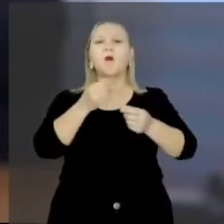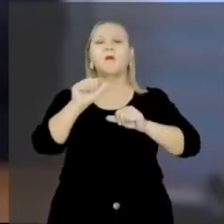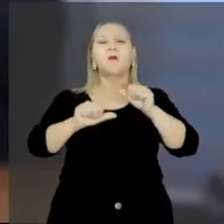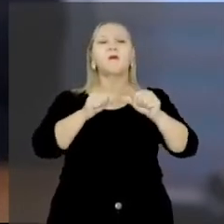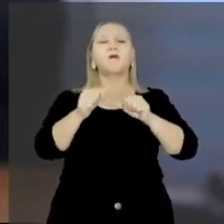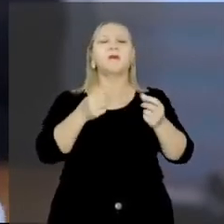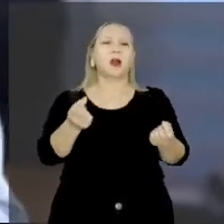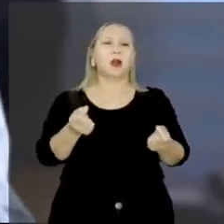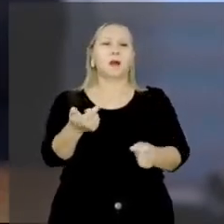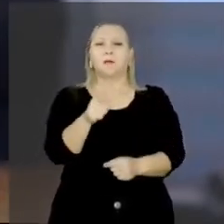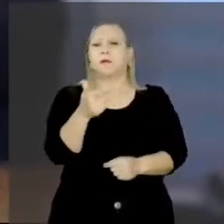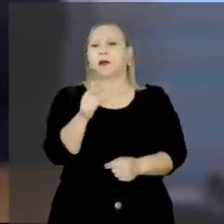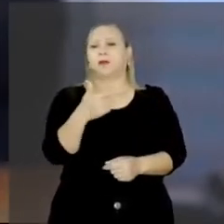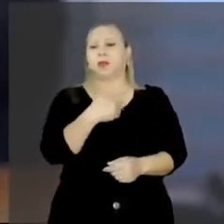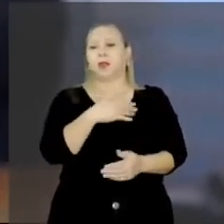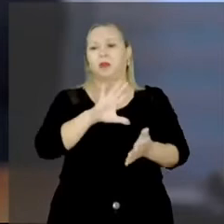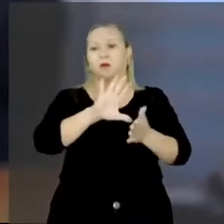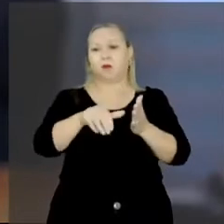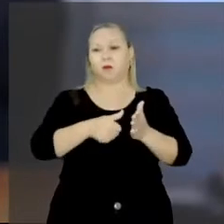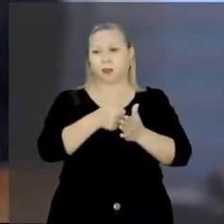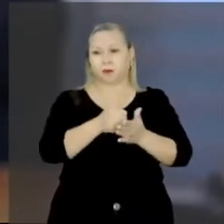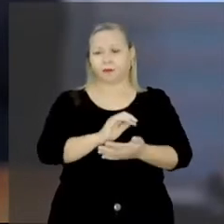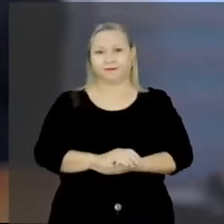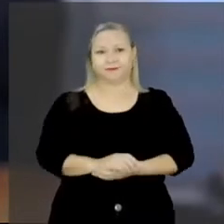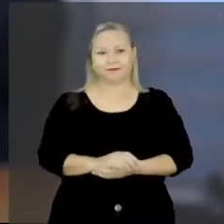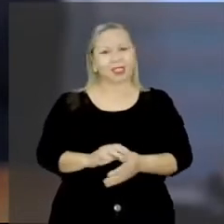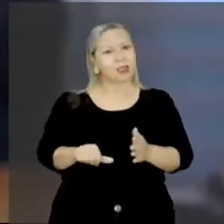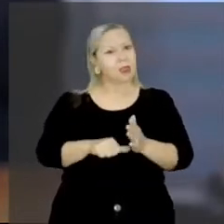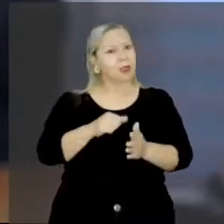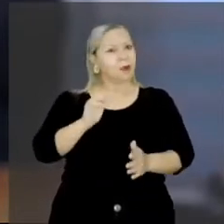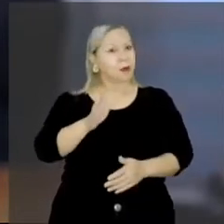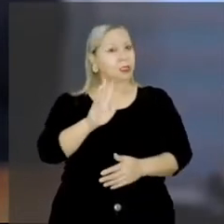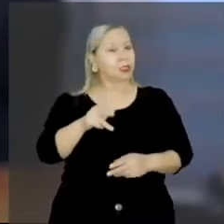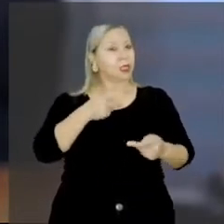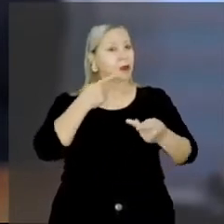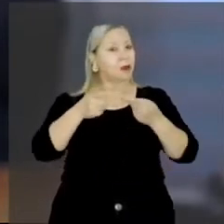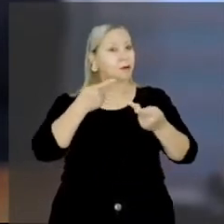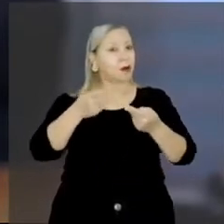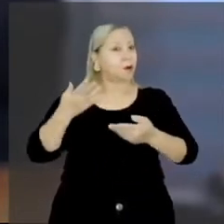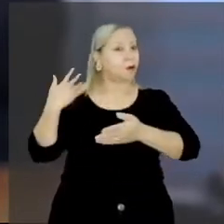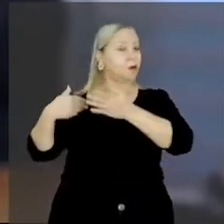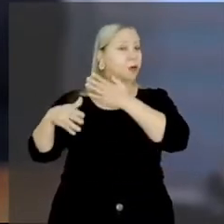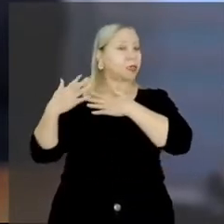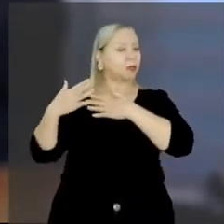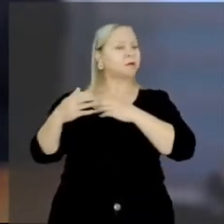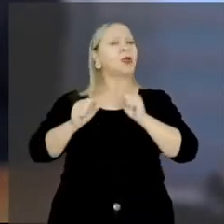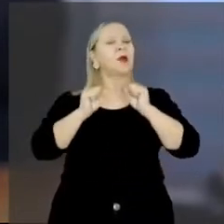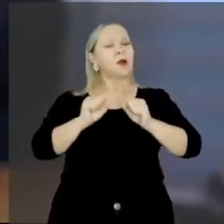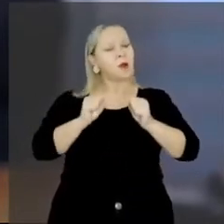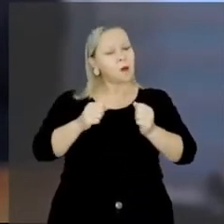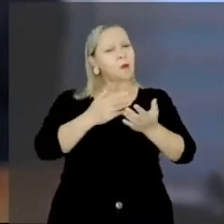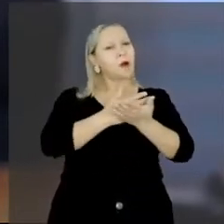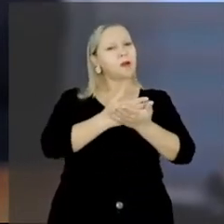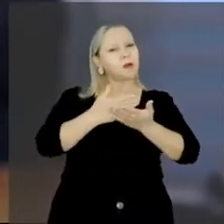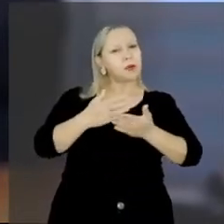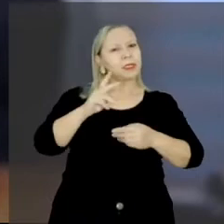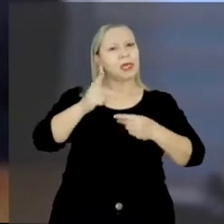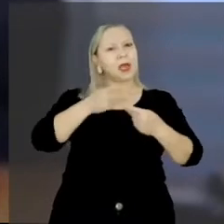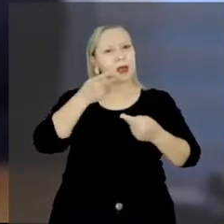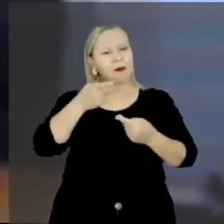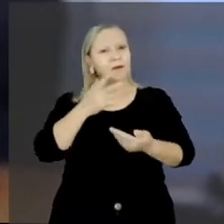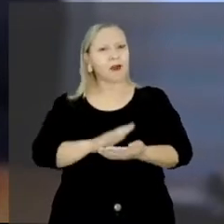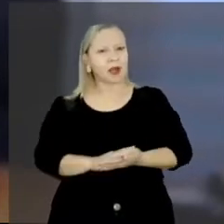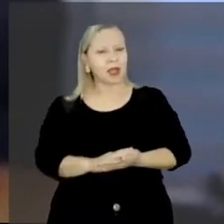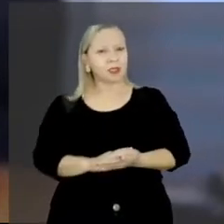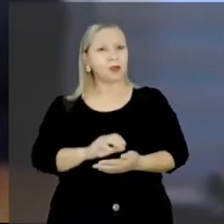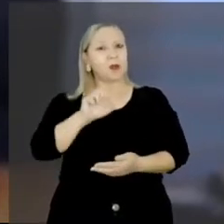era mentiroso e disse que todos os processos contra mim foram uma farsa. Isso já está dito pela Justiça, pela Suprema Corte. Você